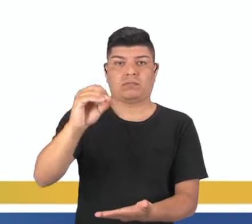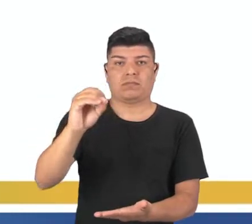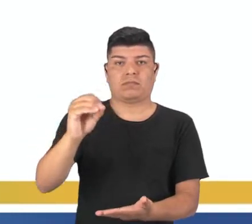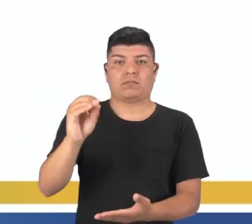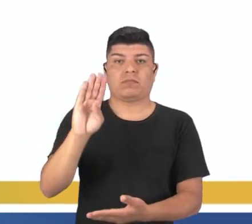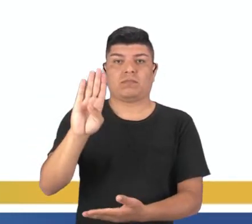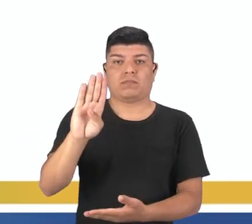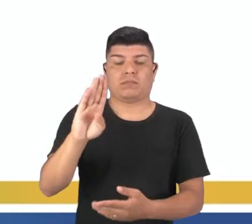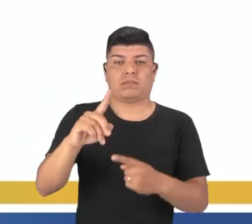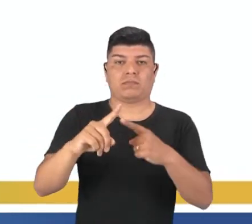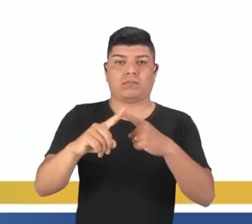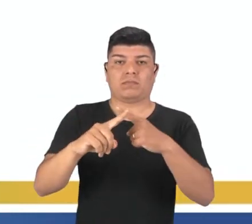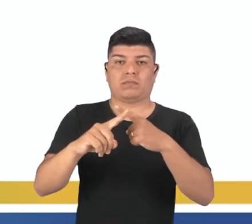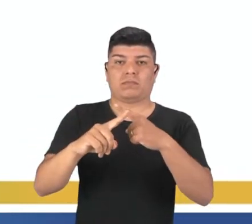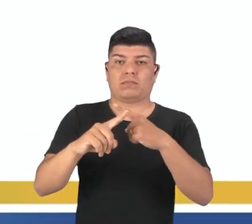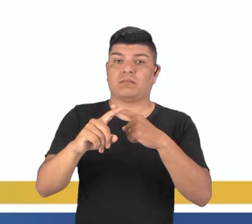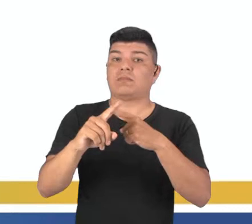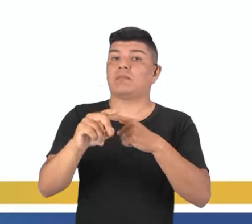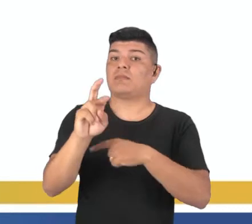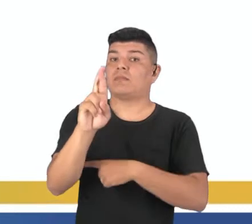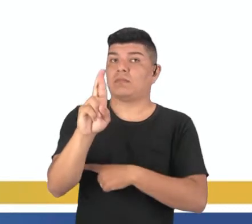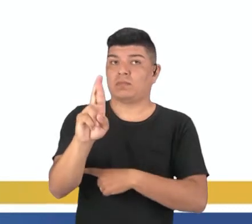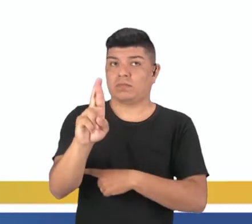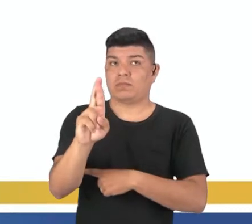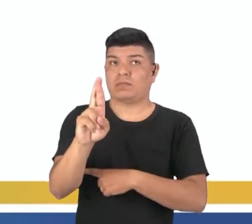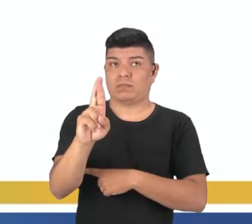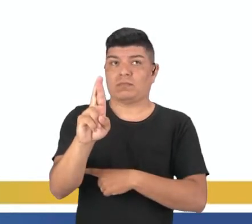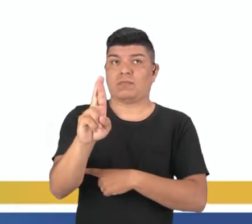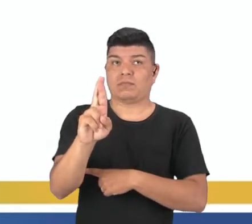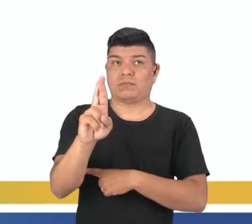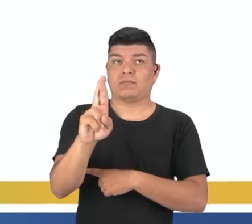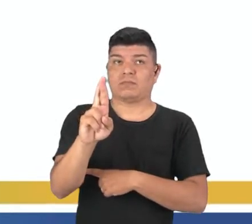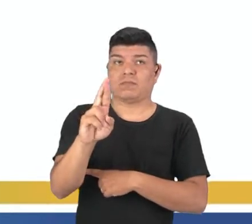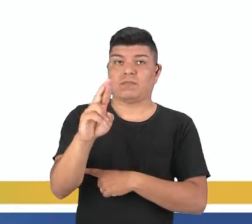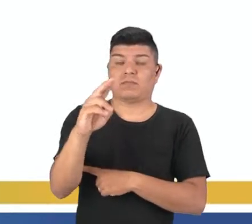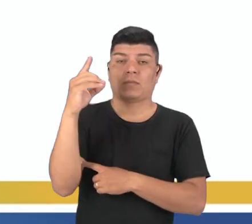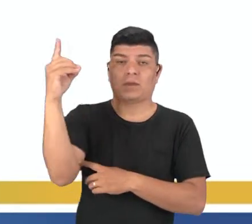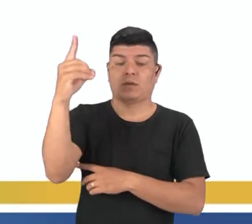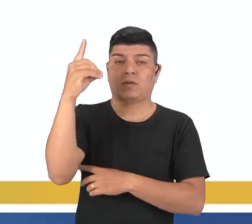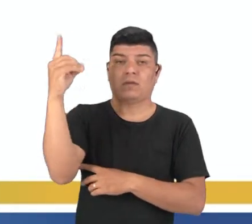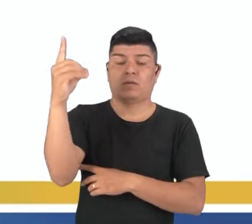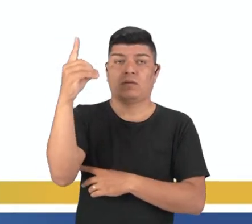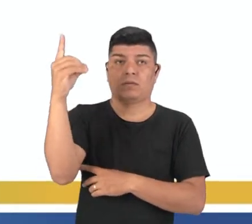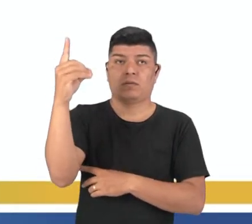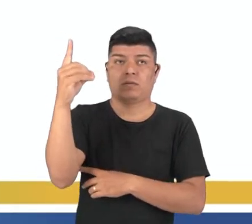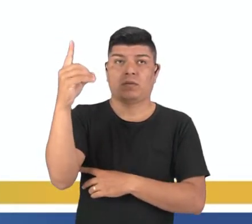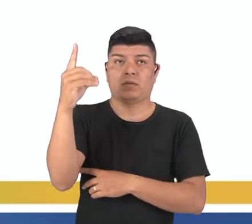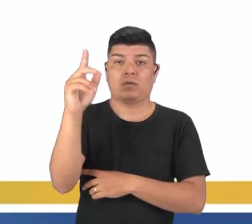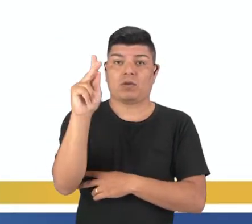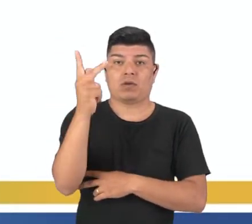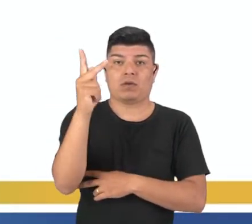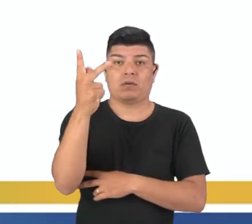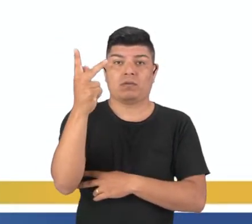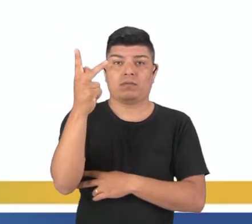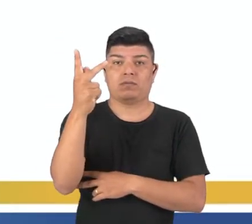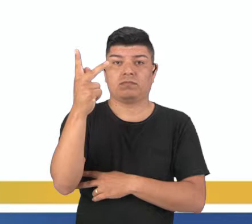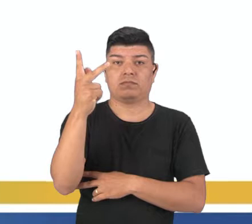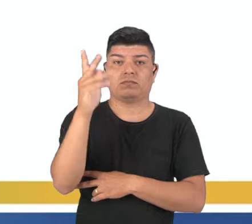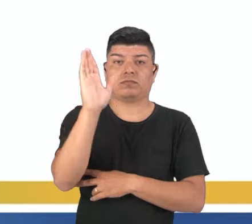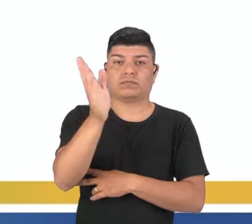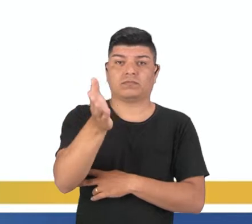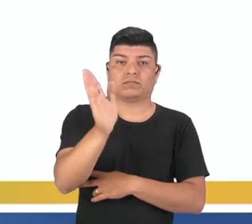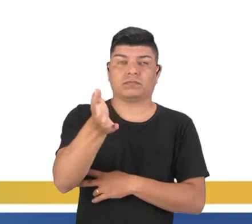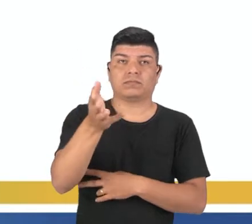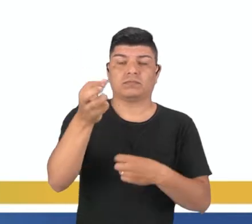de base medindo R, tá? E a altura aí, no caso, vai ser dada por H. Então, como